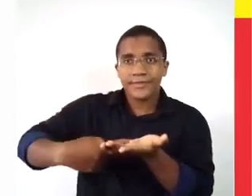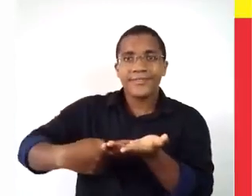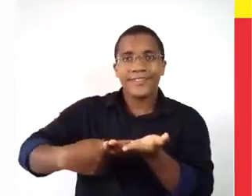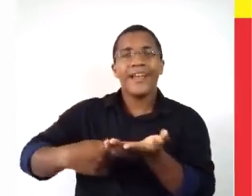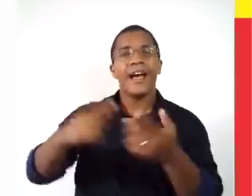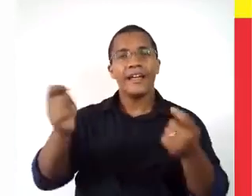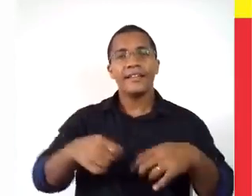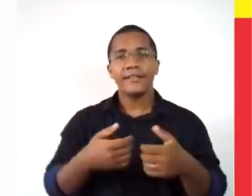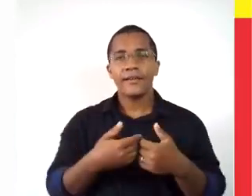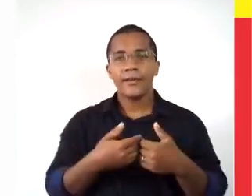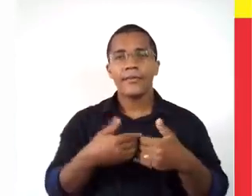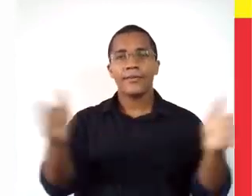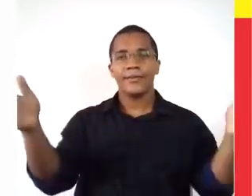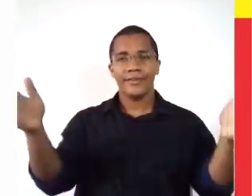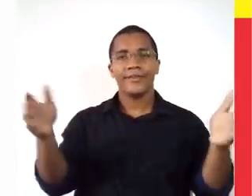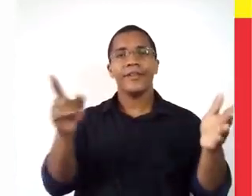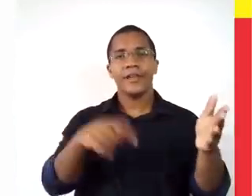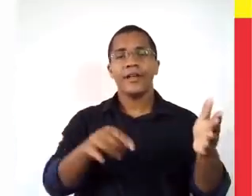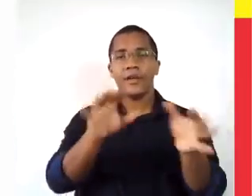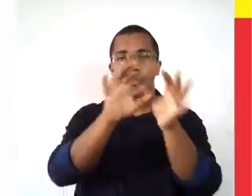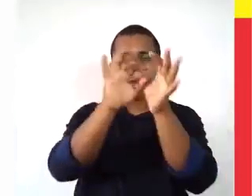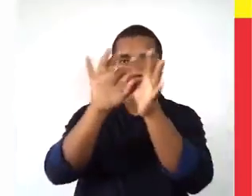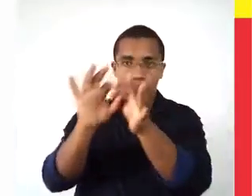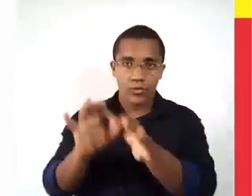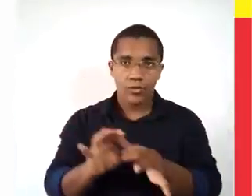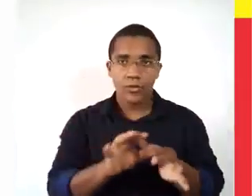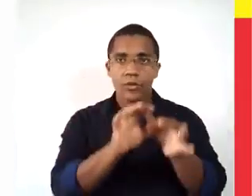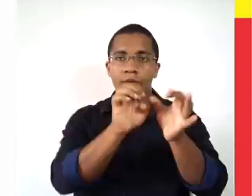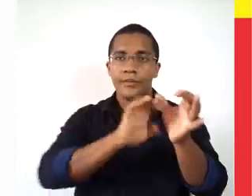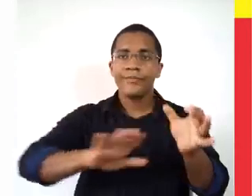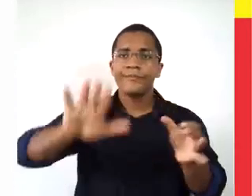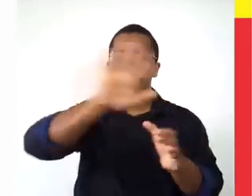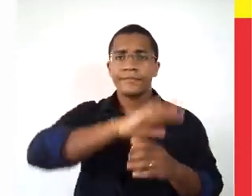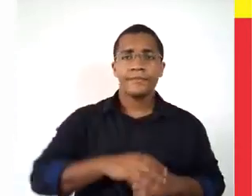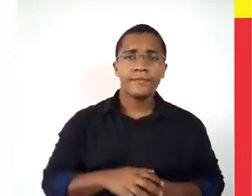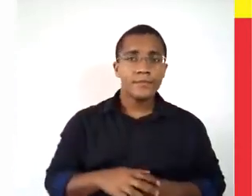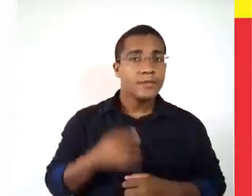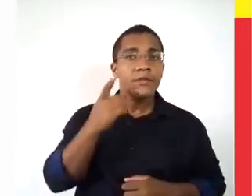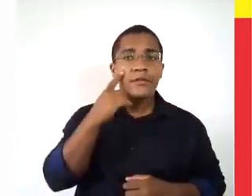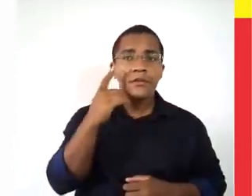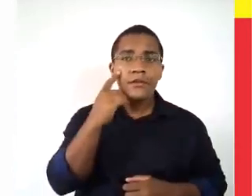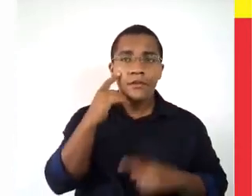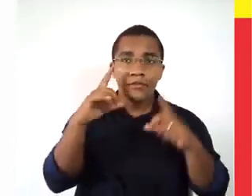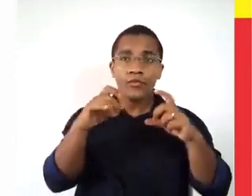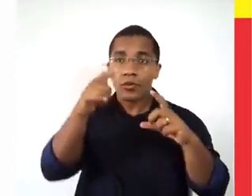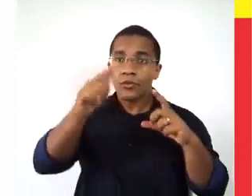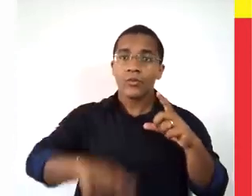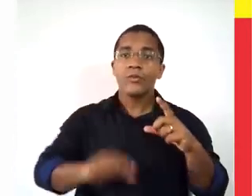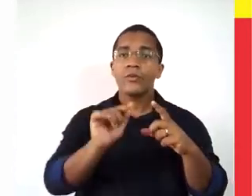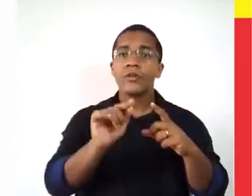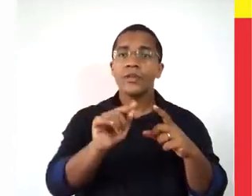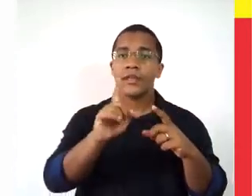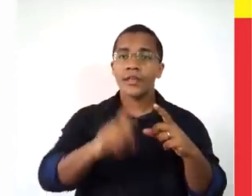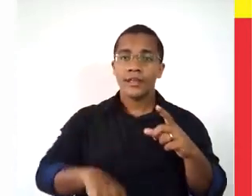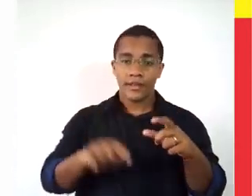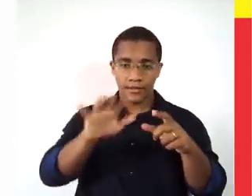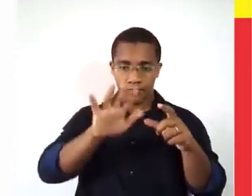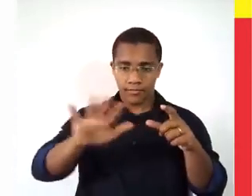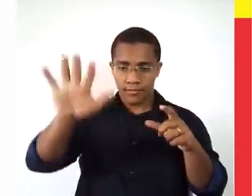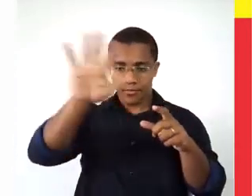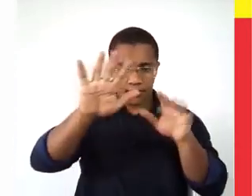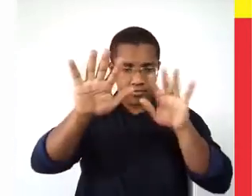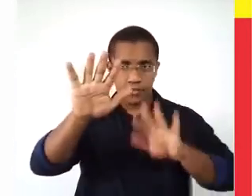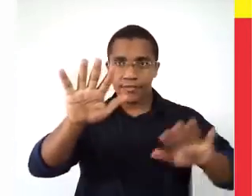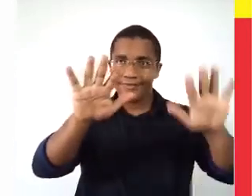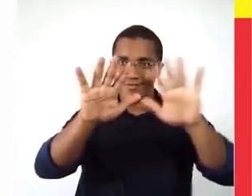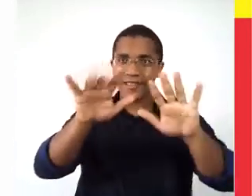próxima imagem que vocês veem na tela, tá? É uma imagem de duas regiões na Europa, tá? França e Alemanha. E